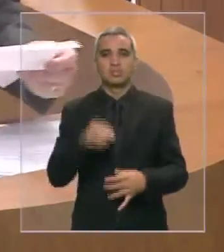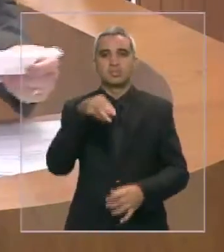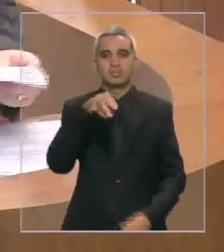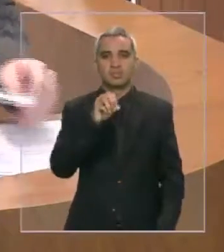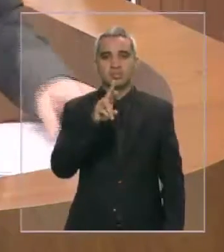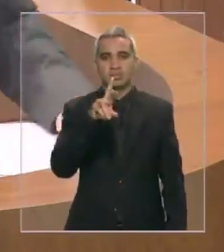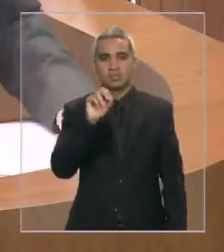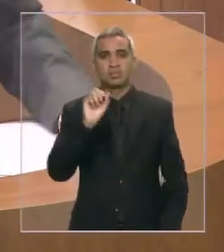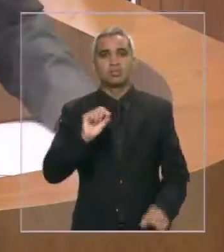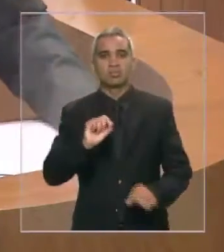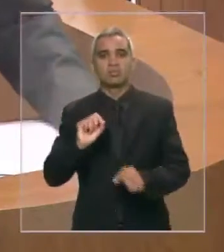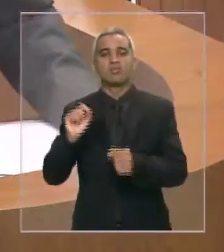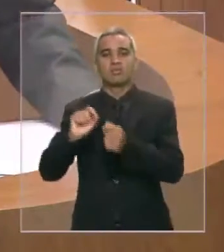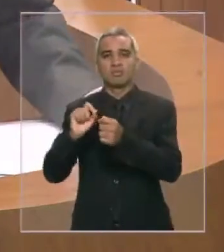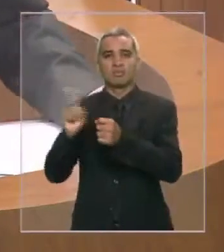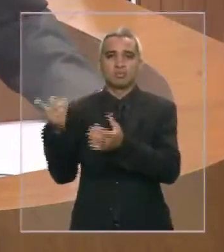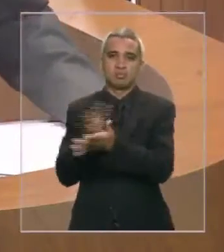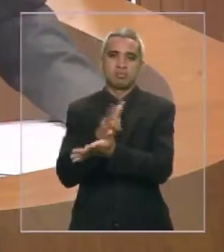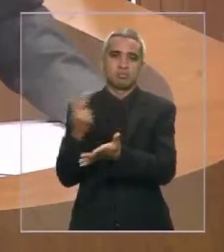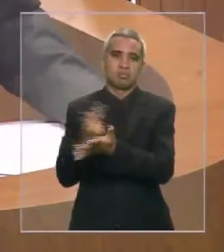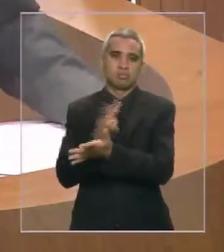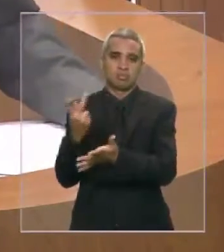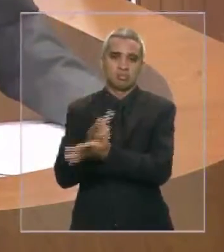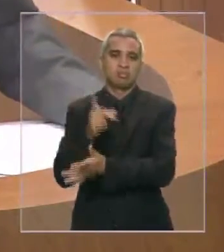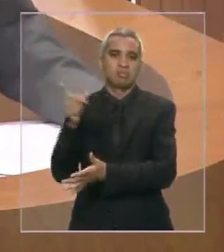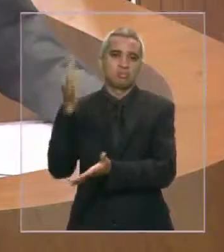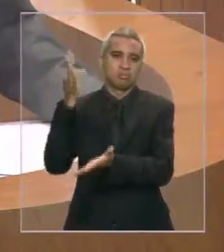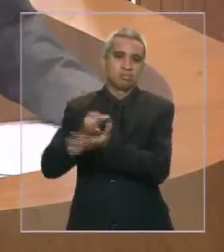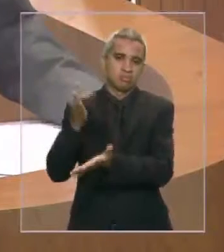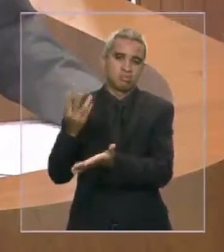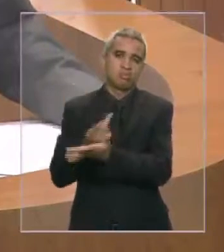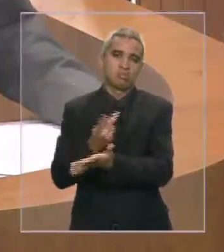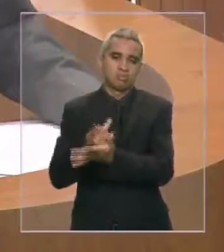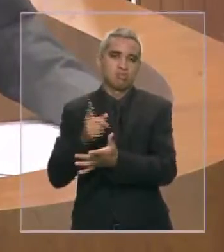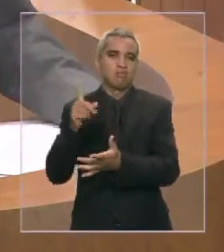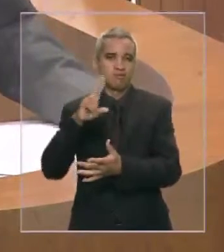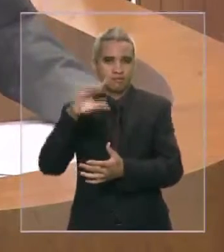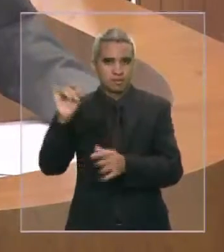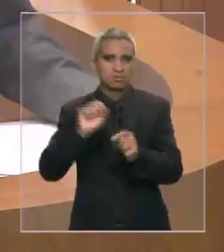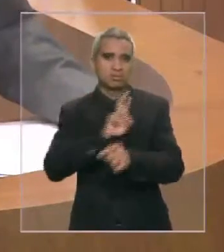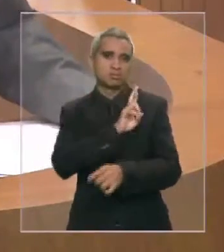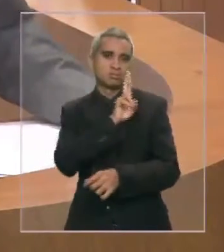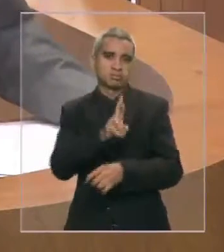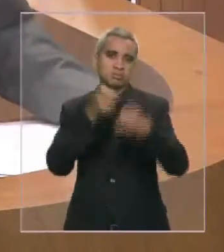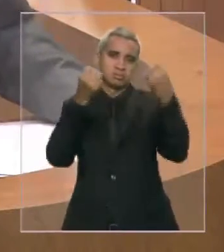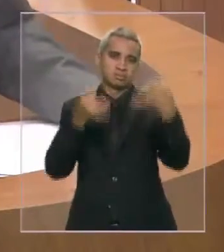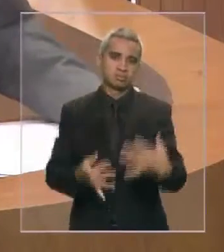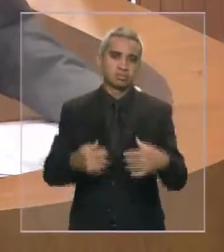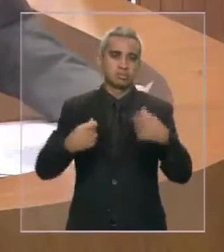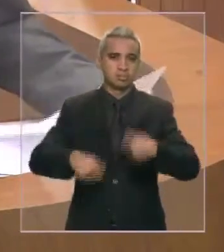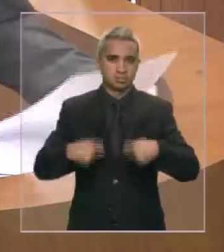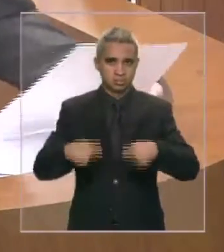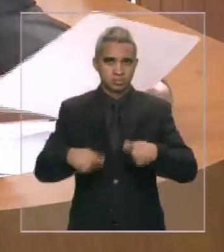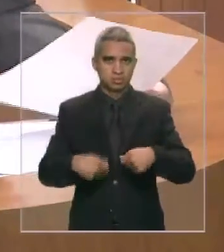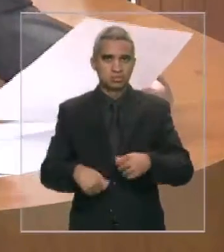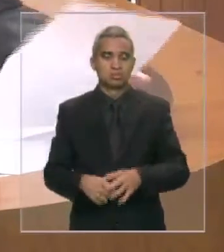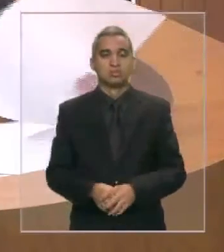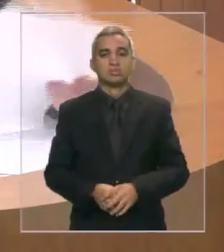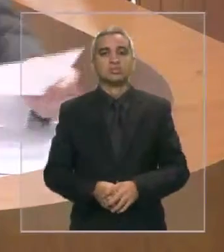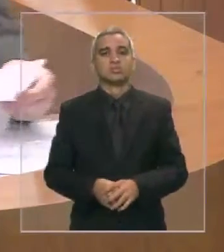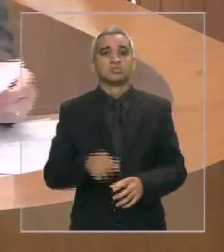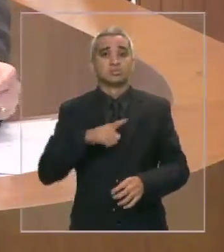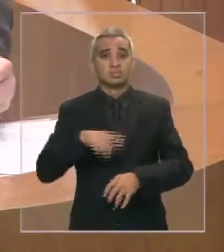isso. E a filósofa Marilena Chaui faz um alerta: há nas ruas um